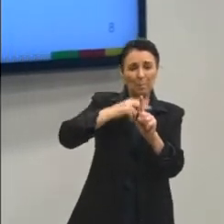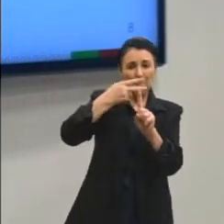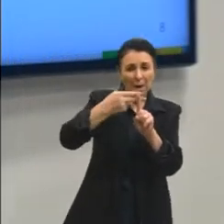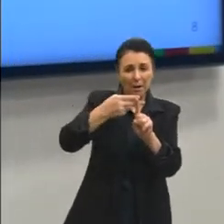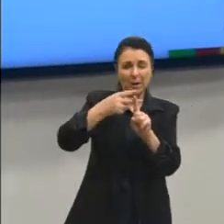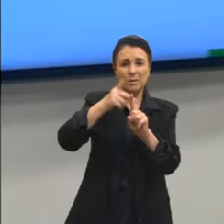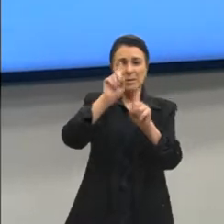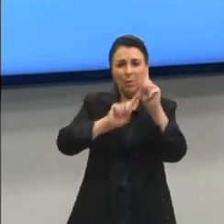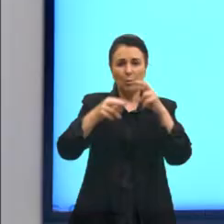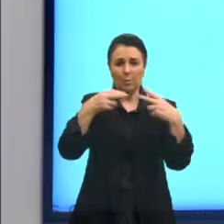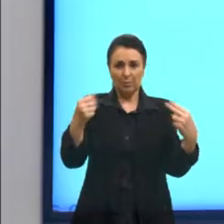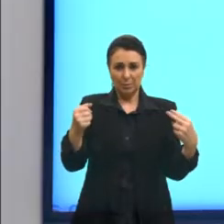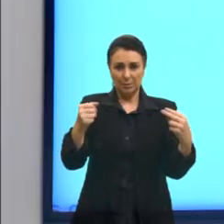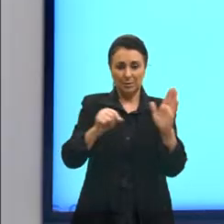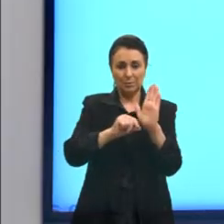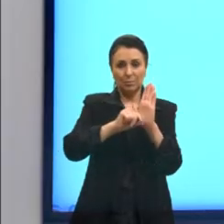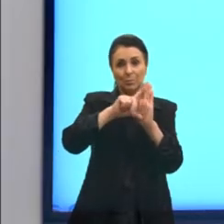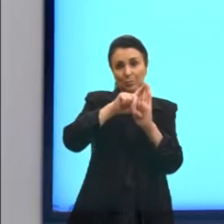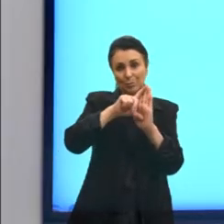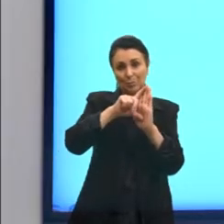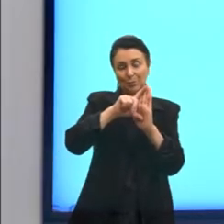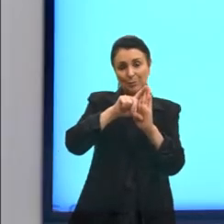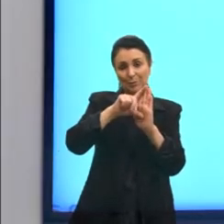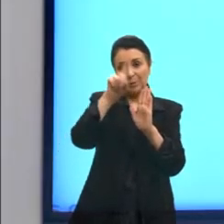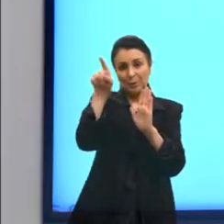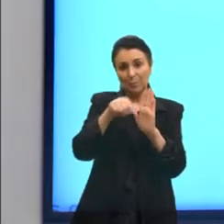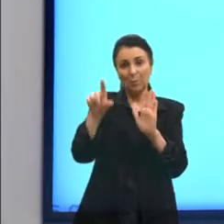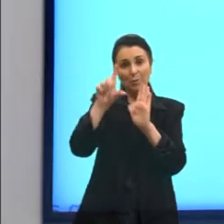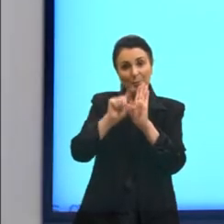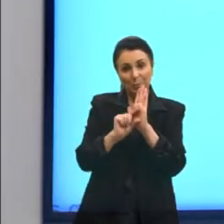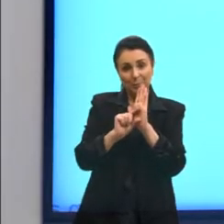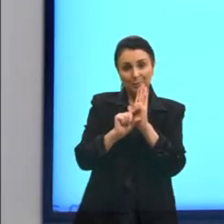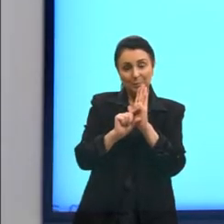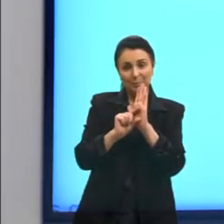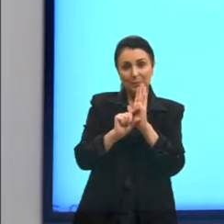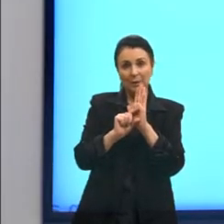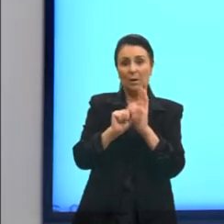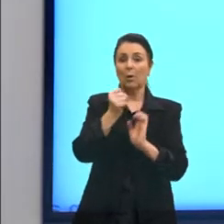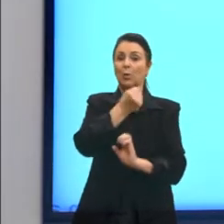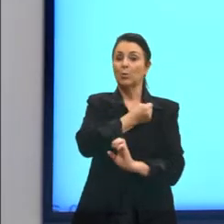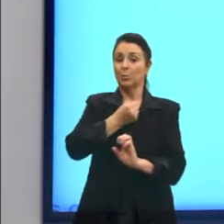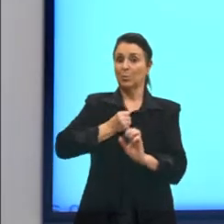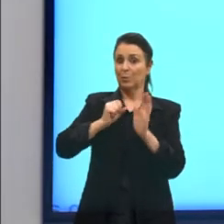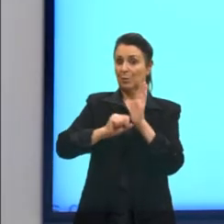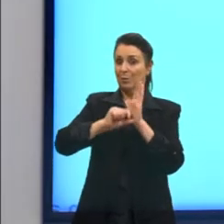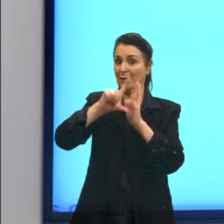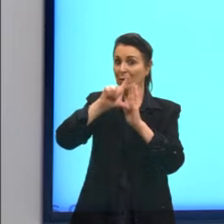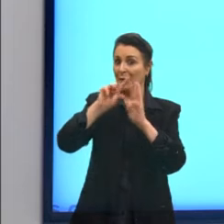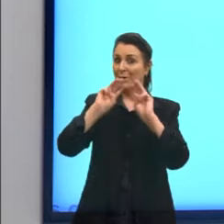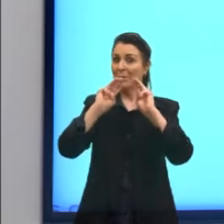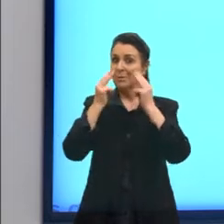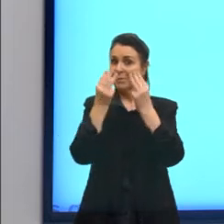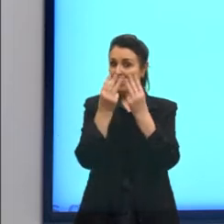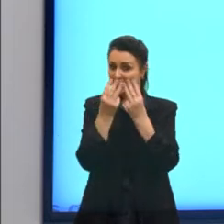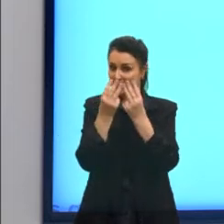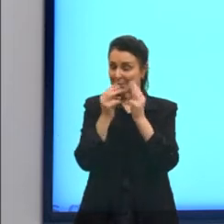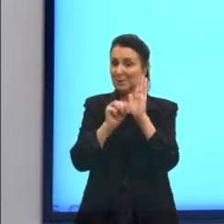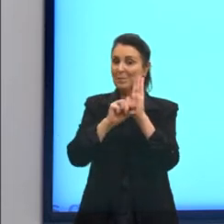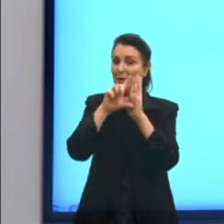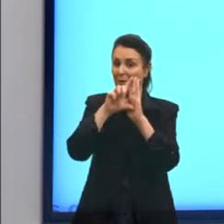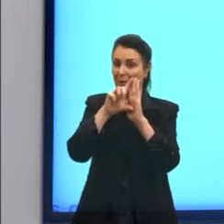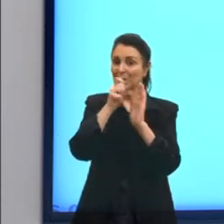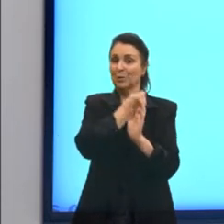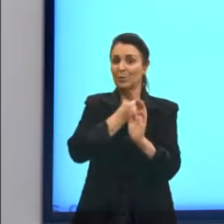maior hora E aí tem que ser maior do que o número atômico então sempre o maior número o número de massa menor número atômico